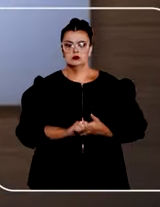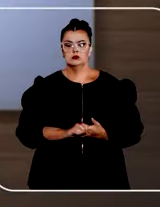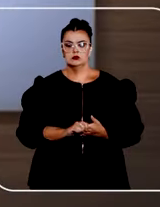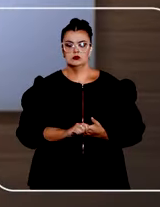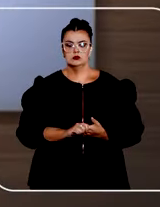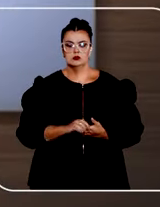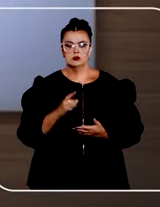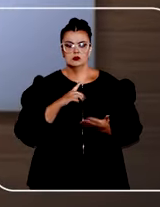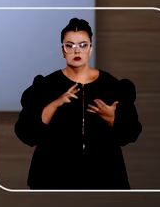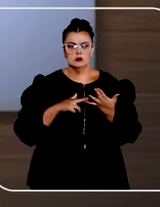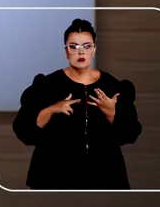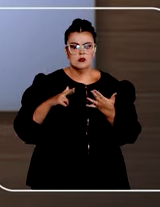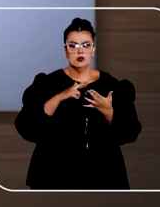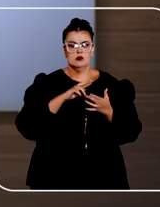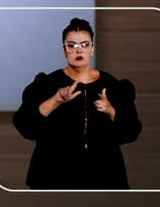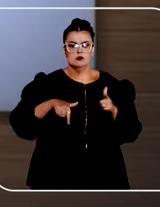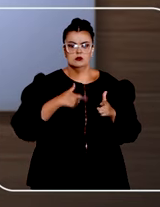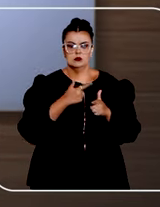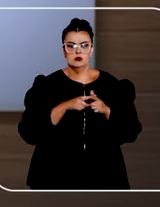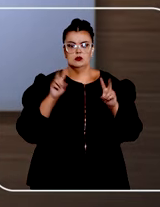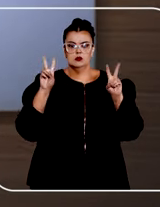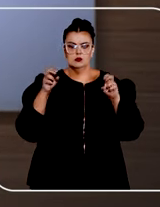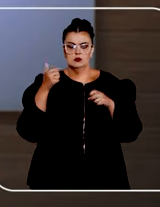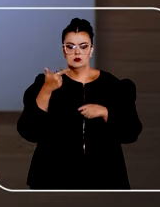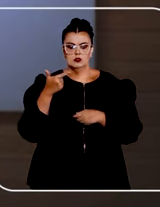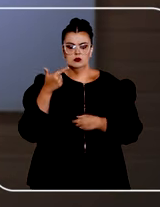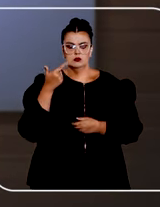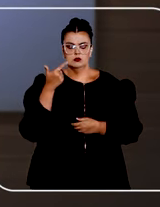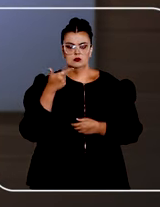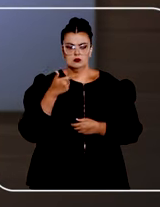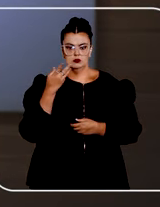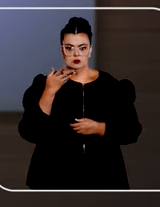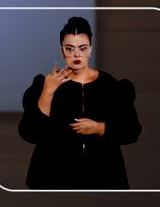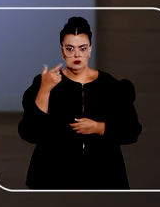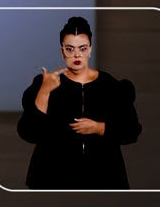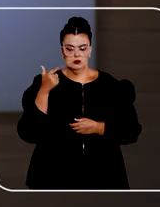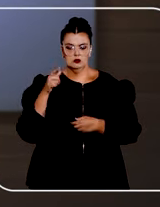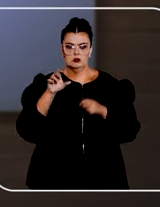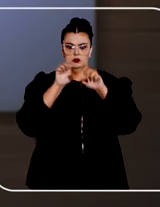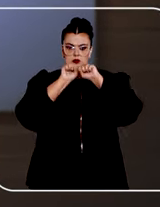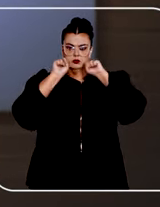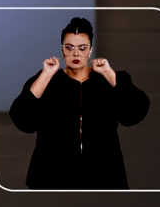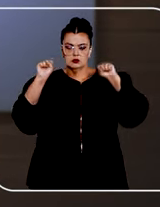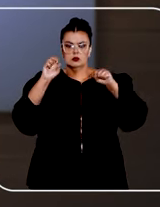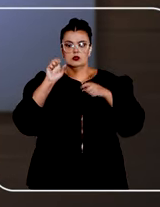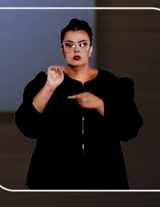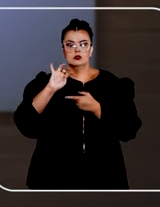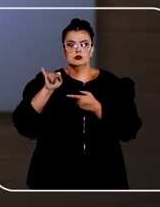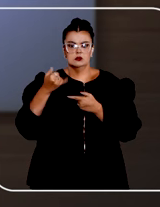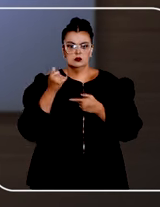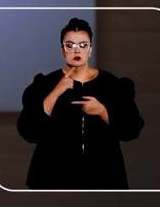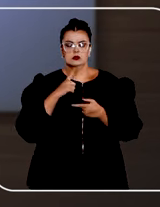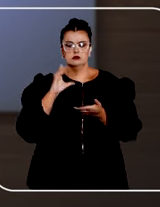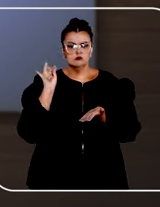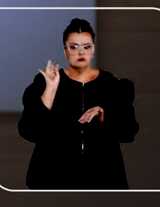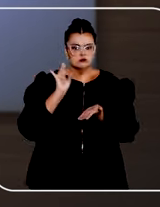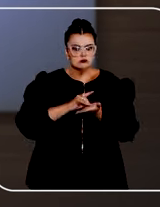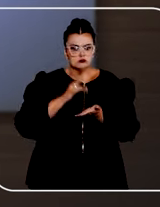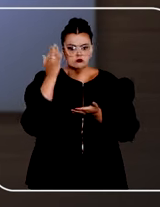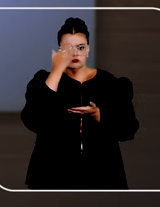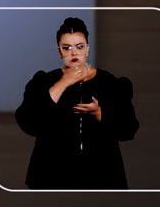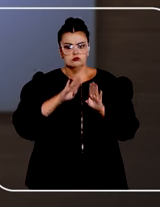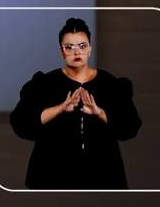rito dos recursos repetitivos tema 1242 a corte especial do STJ vai definir sobre a legitimidade